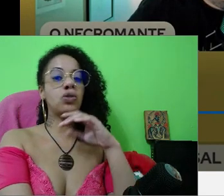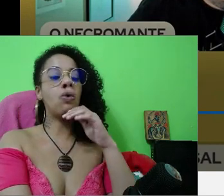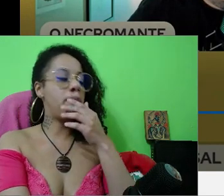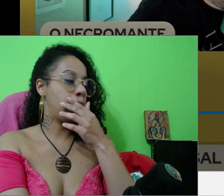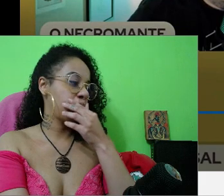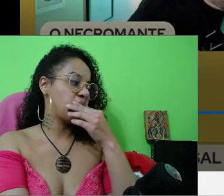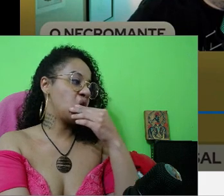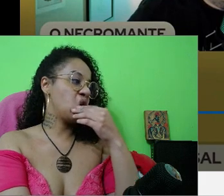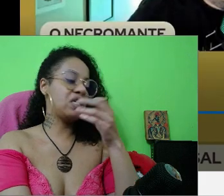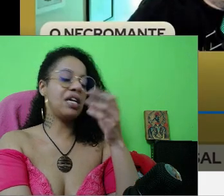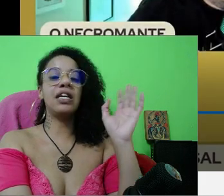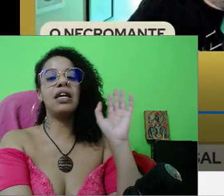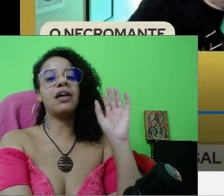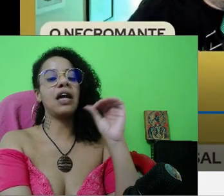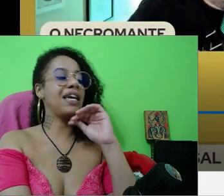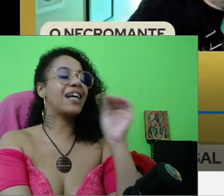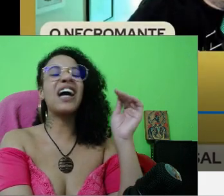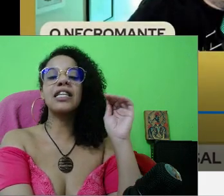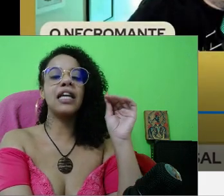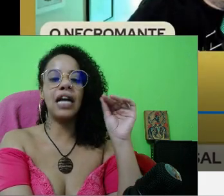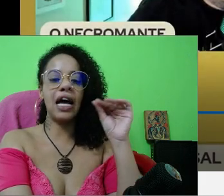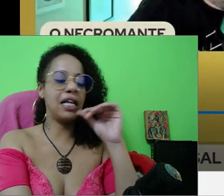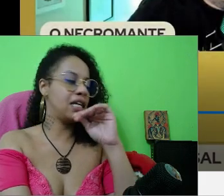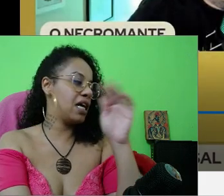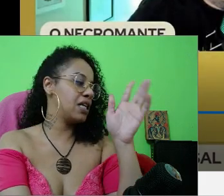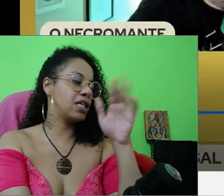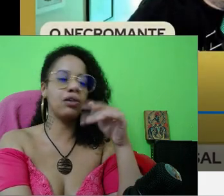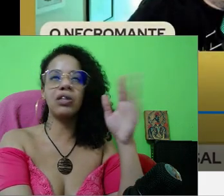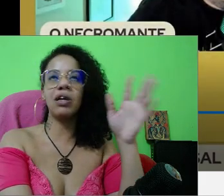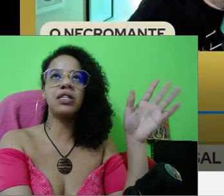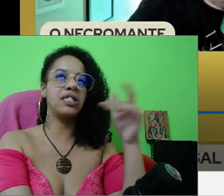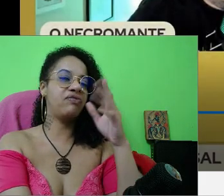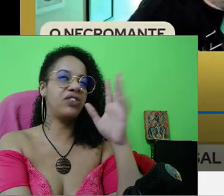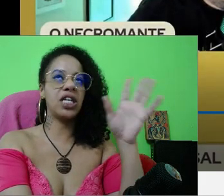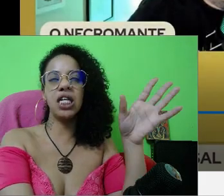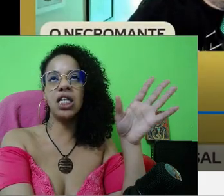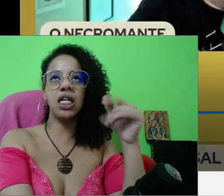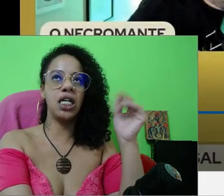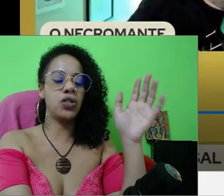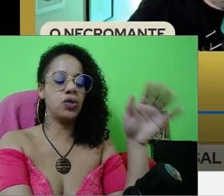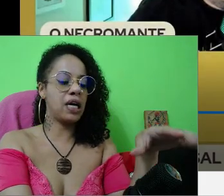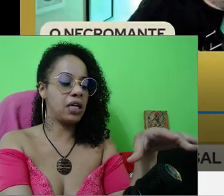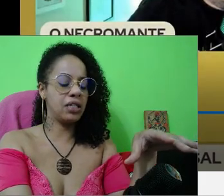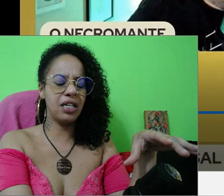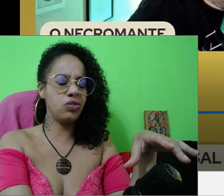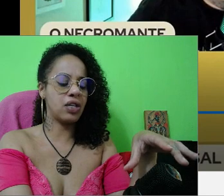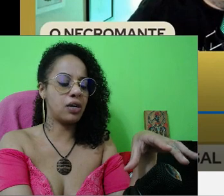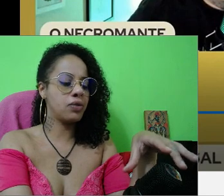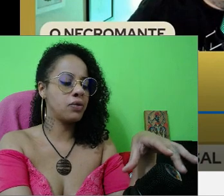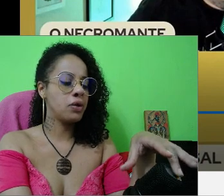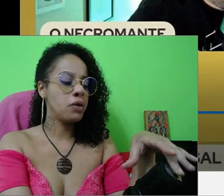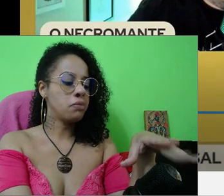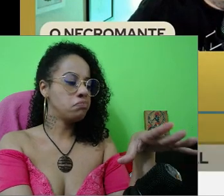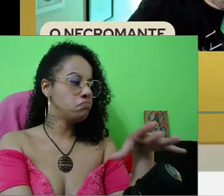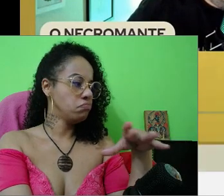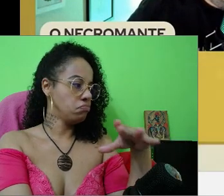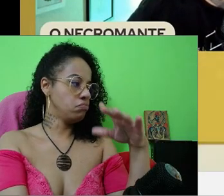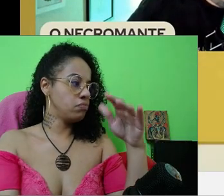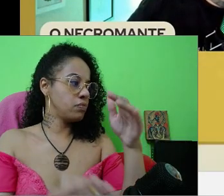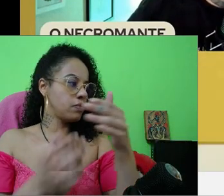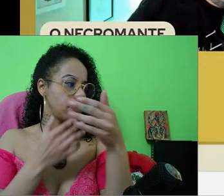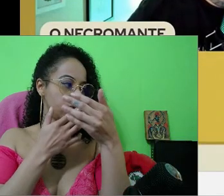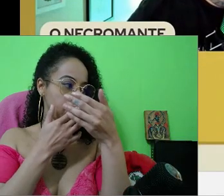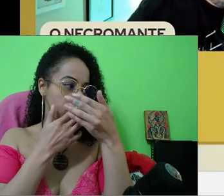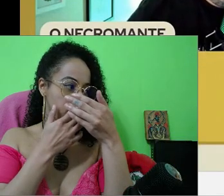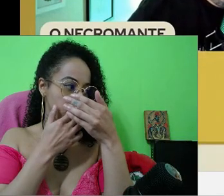mas desculpa eu sei que aí a carteirada né da questão da matriz africana e tudo mais tá tudo certo